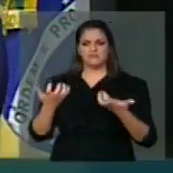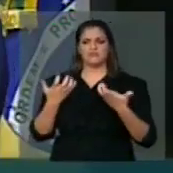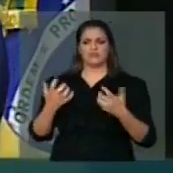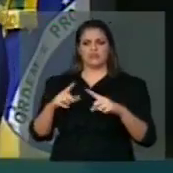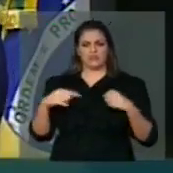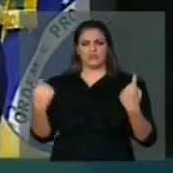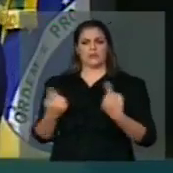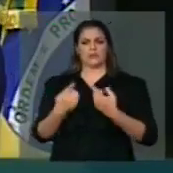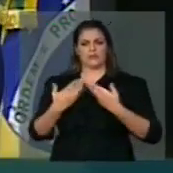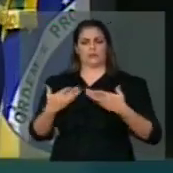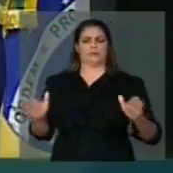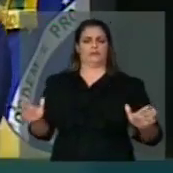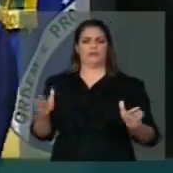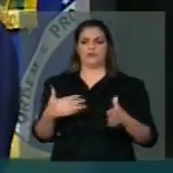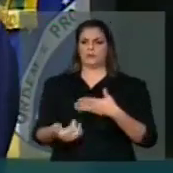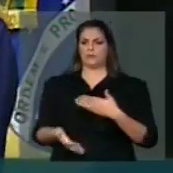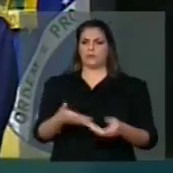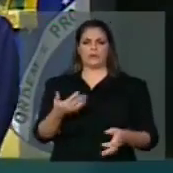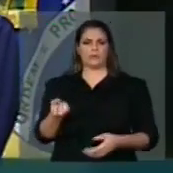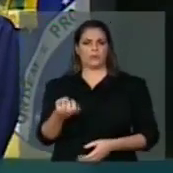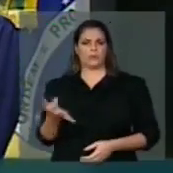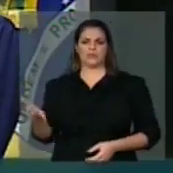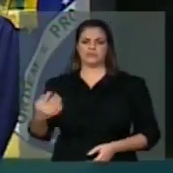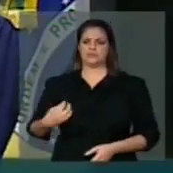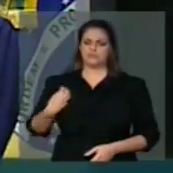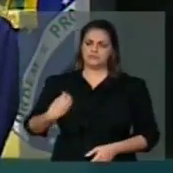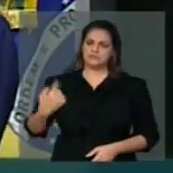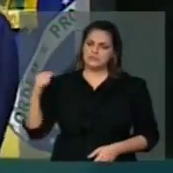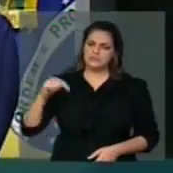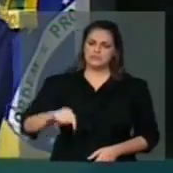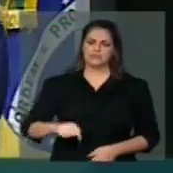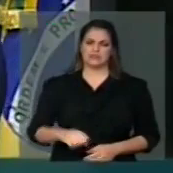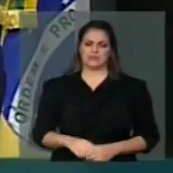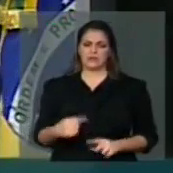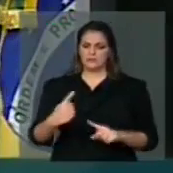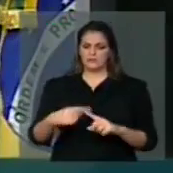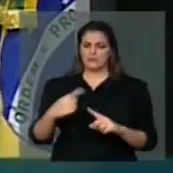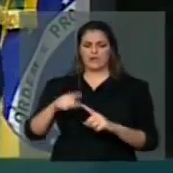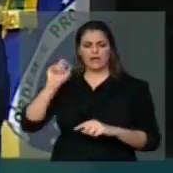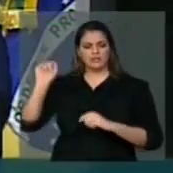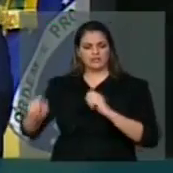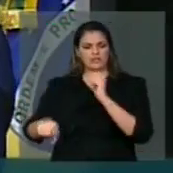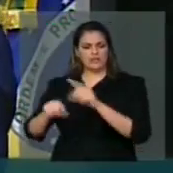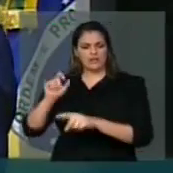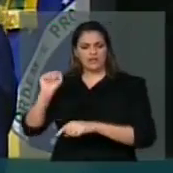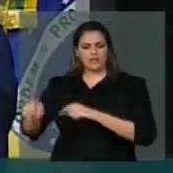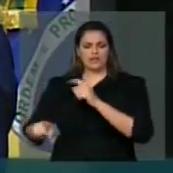nas sessões com qualquer número para atacar o governo de então.